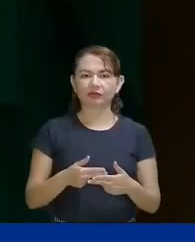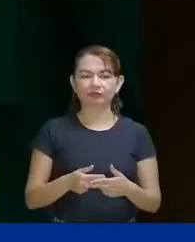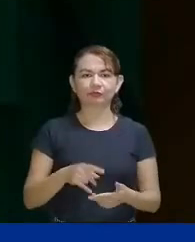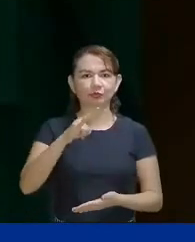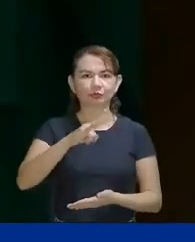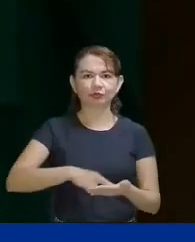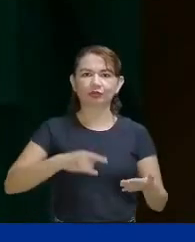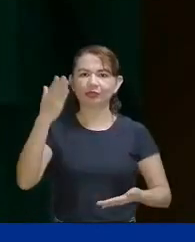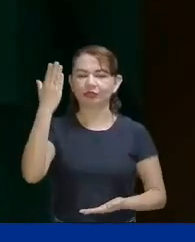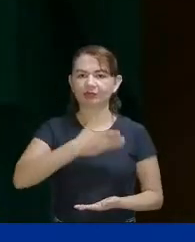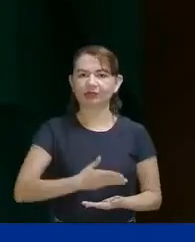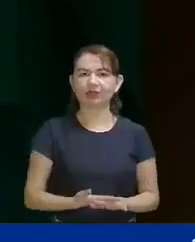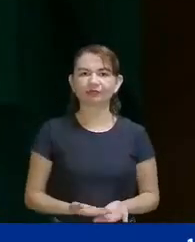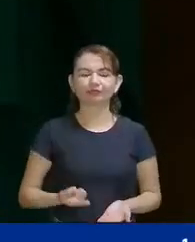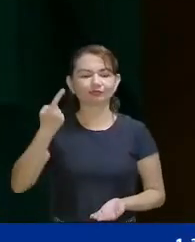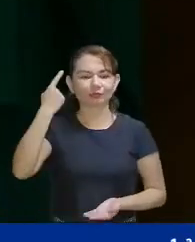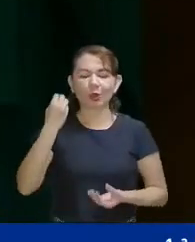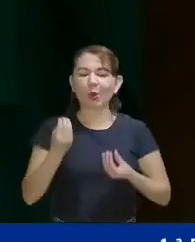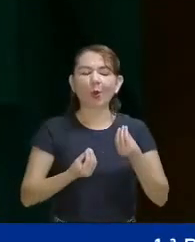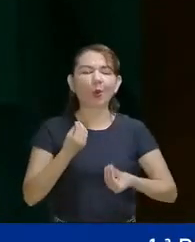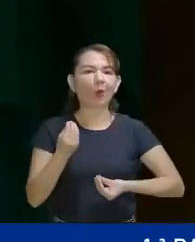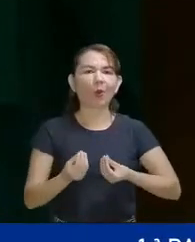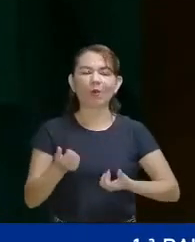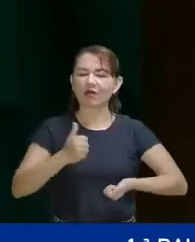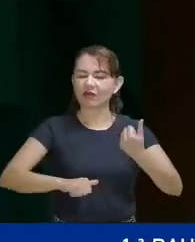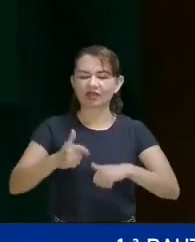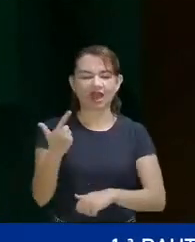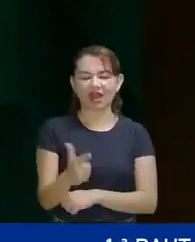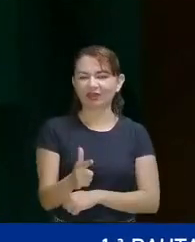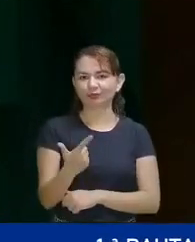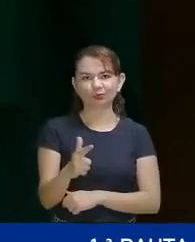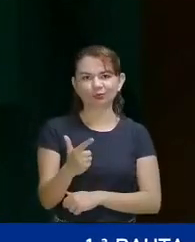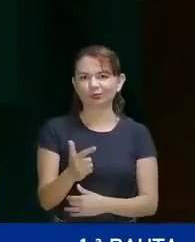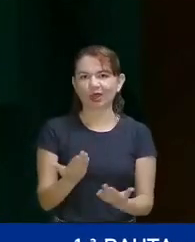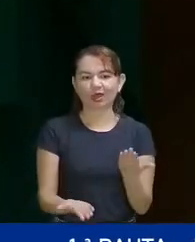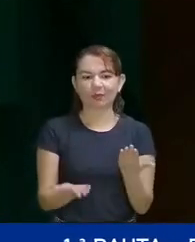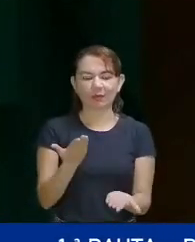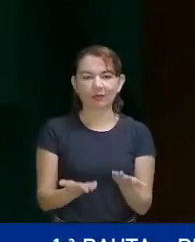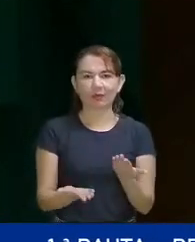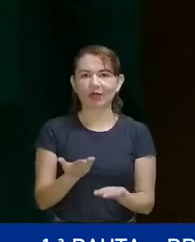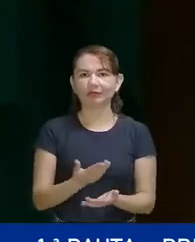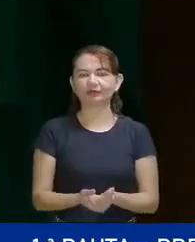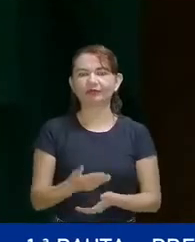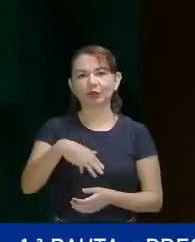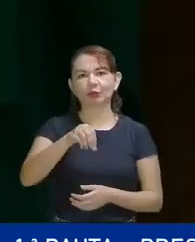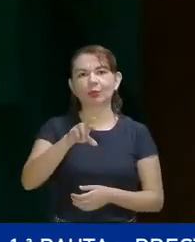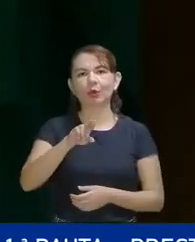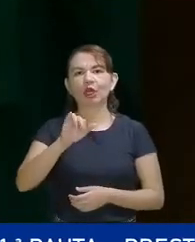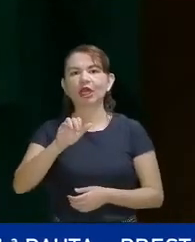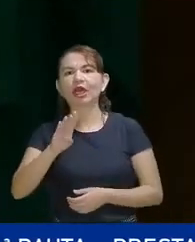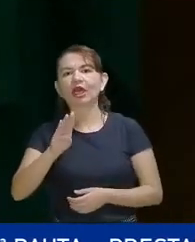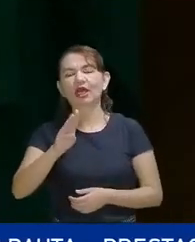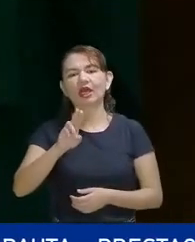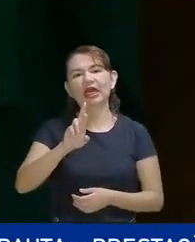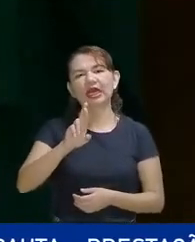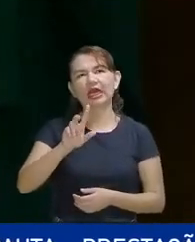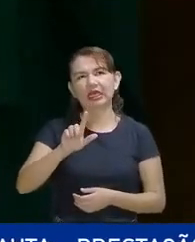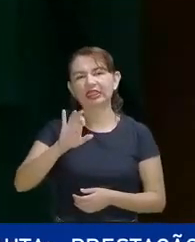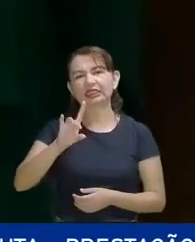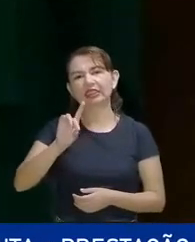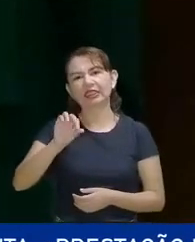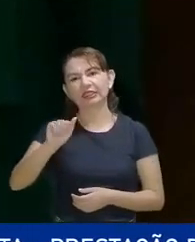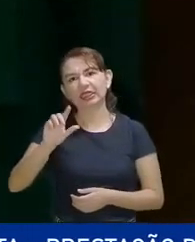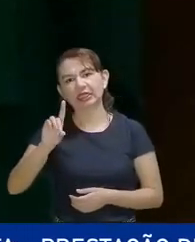despesa inviabilizam a análise dos princípios da economicidade, da moralidade, da razoabilidade e,